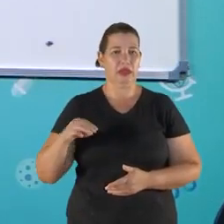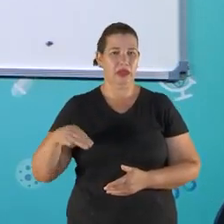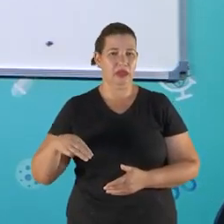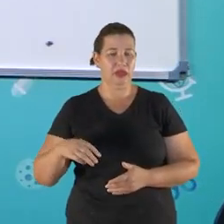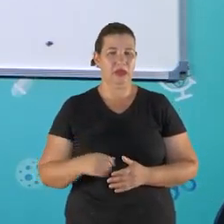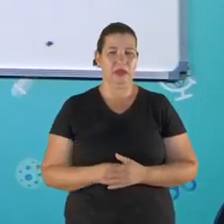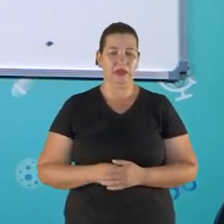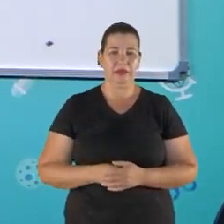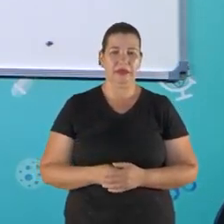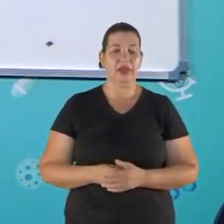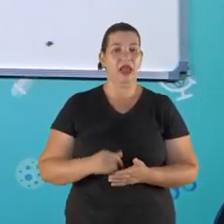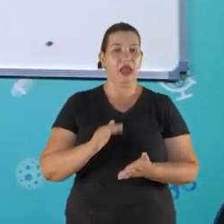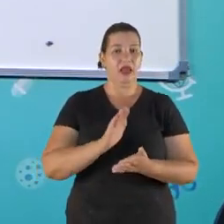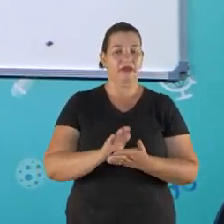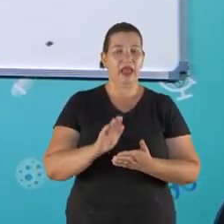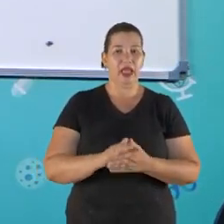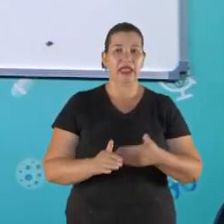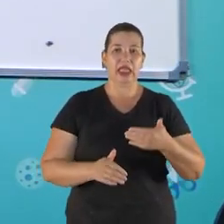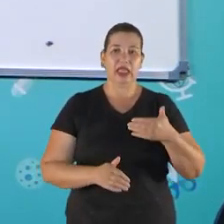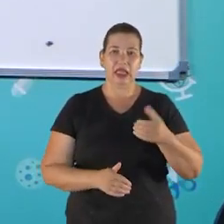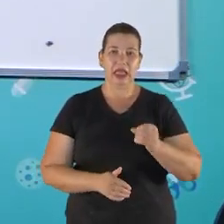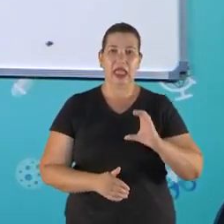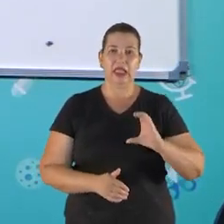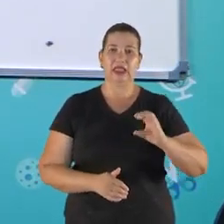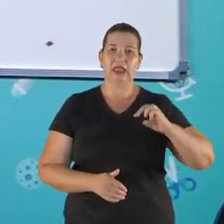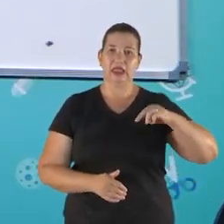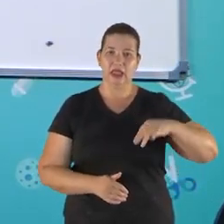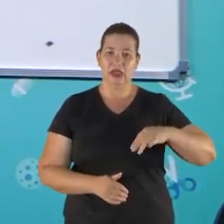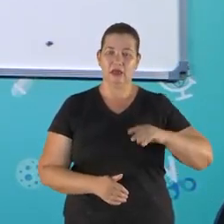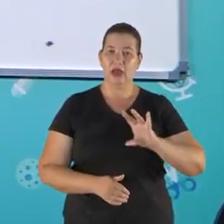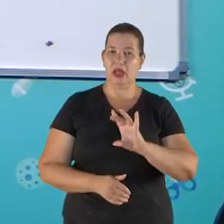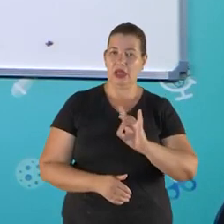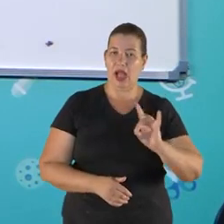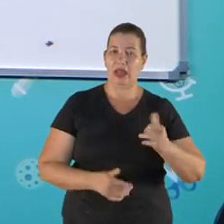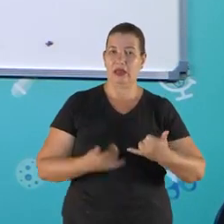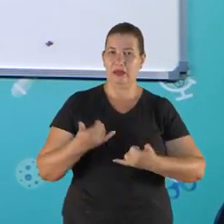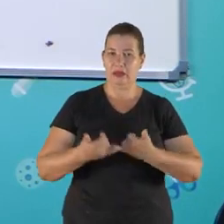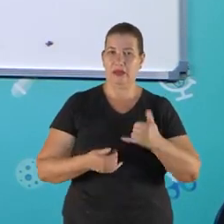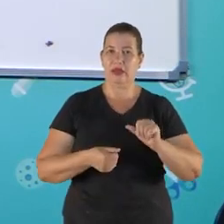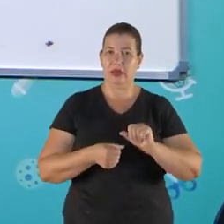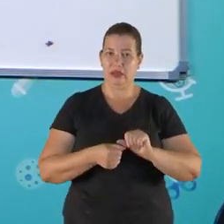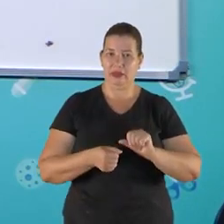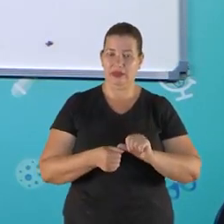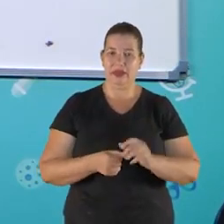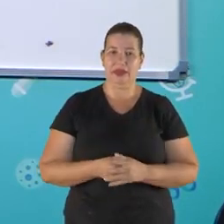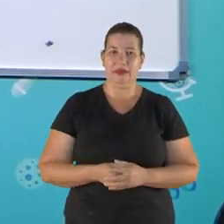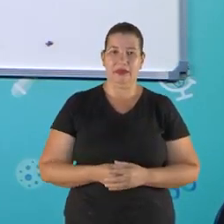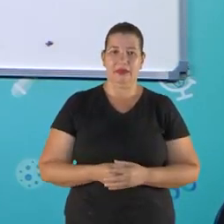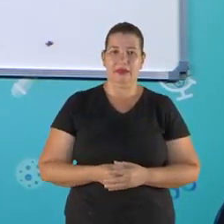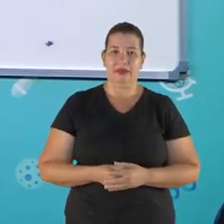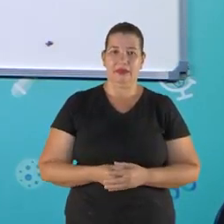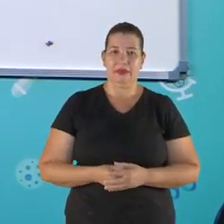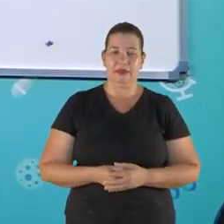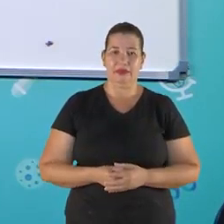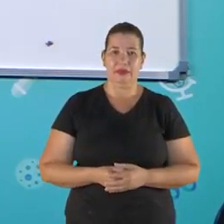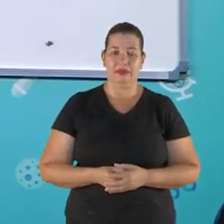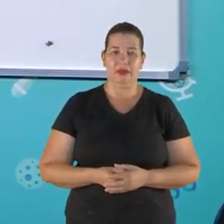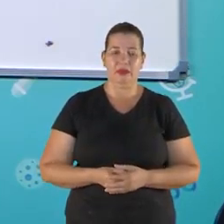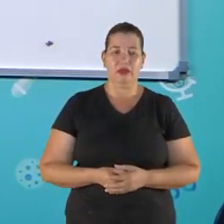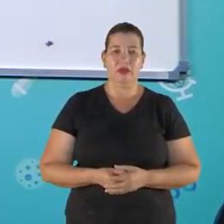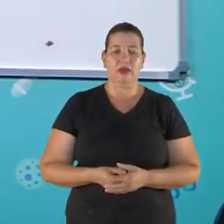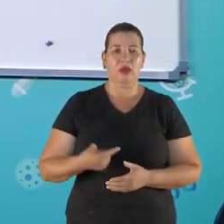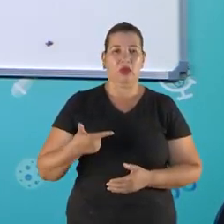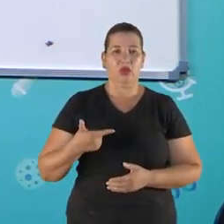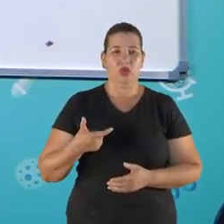a 200 centímetros e ela gasta 10 centímetros para cada boneca. Então, basta a gente